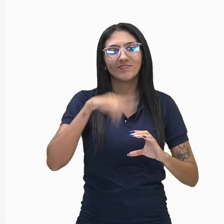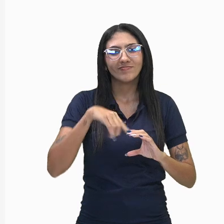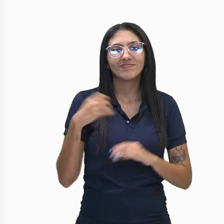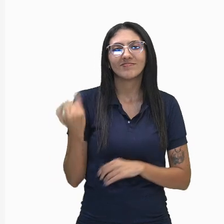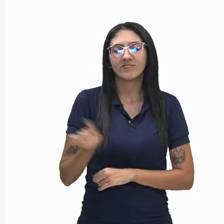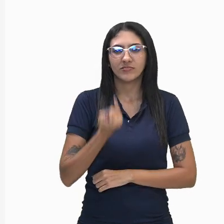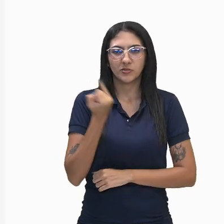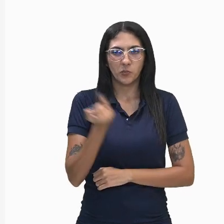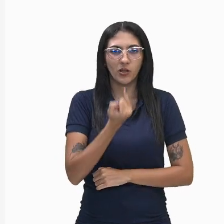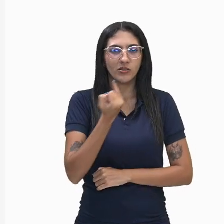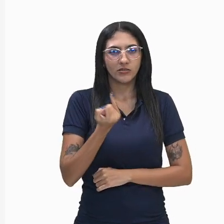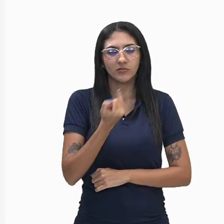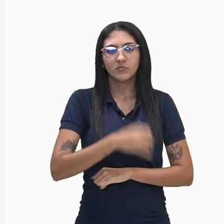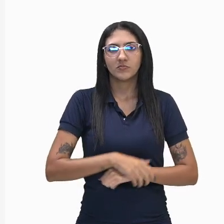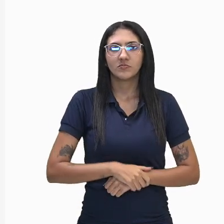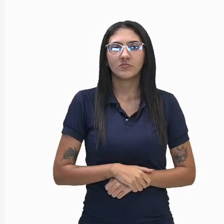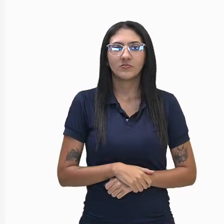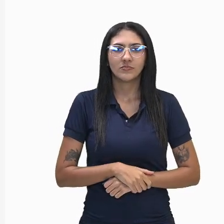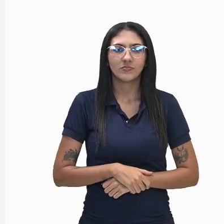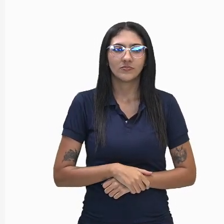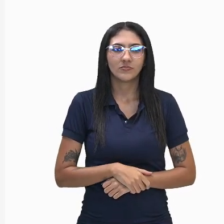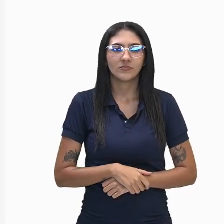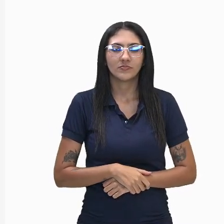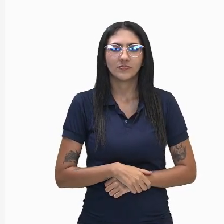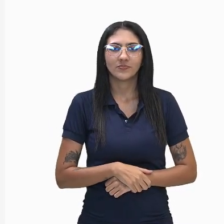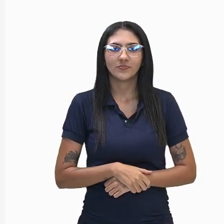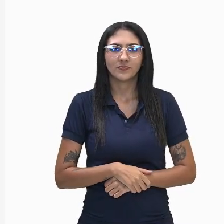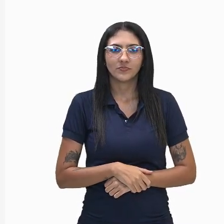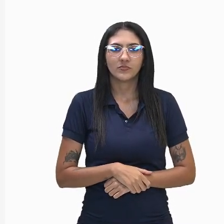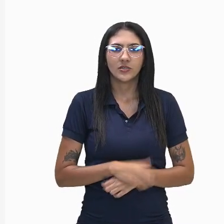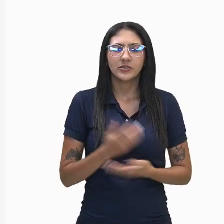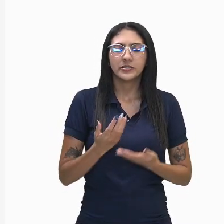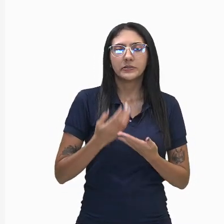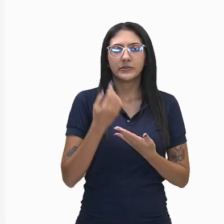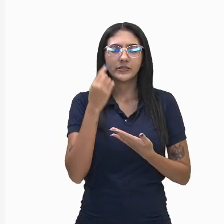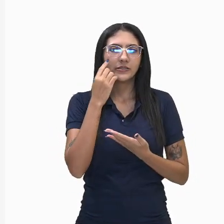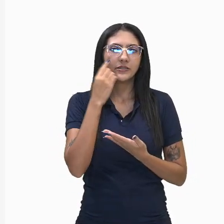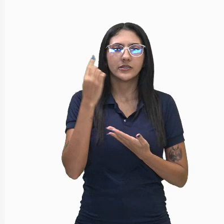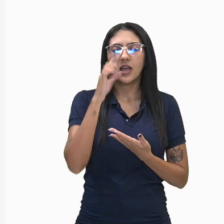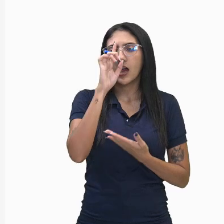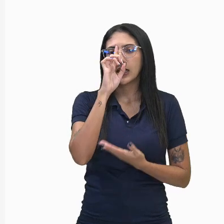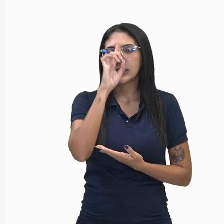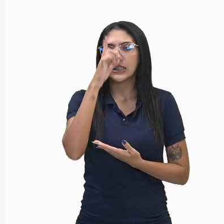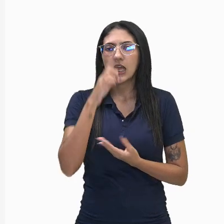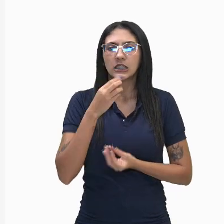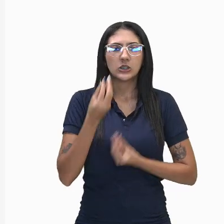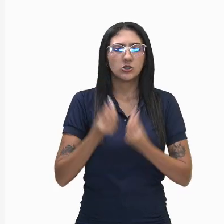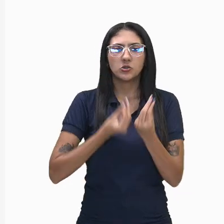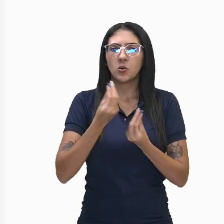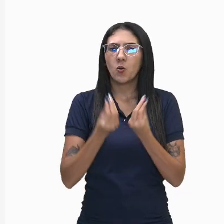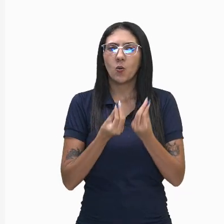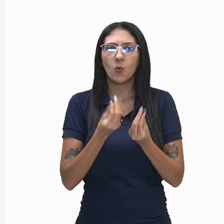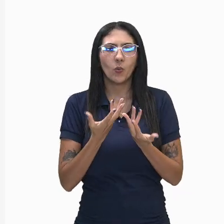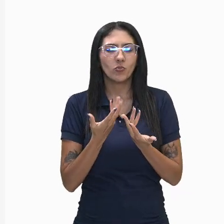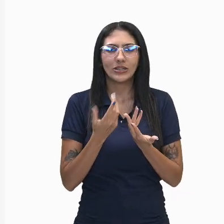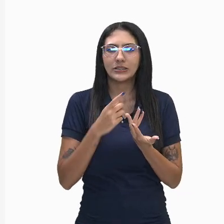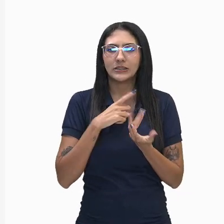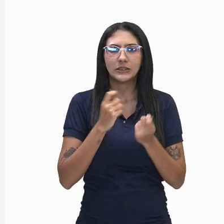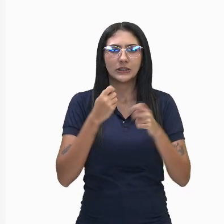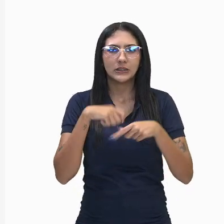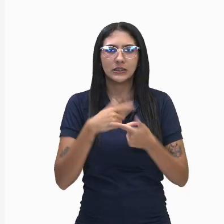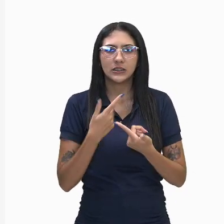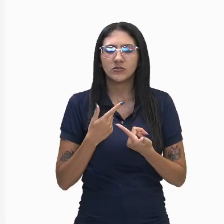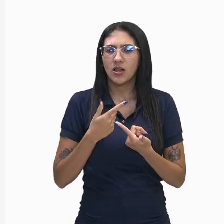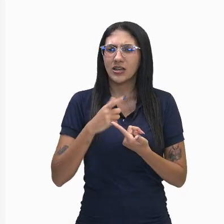necessidade de, por algum método, tornar-se, né, quase que